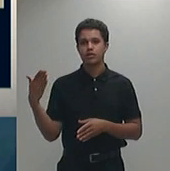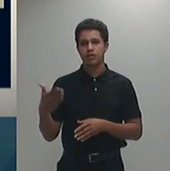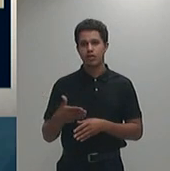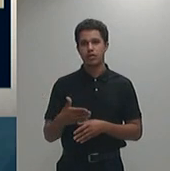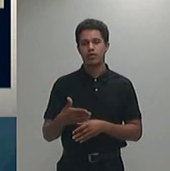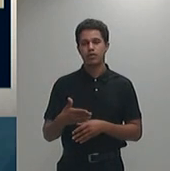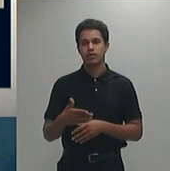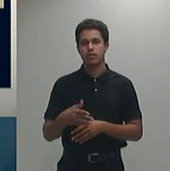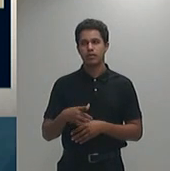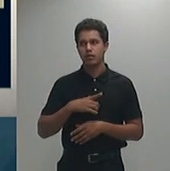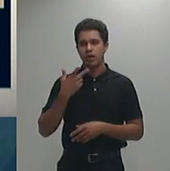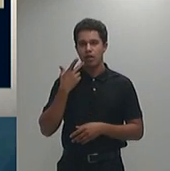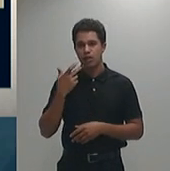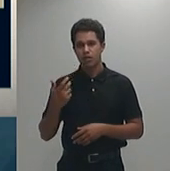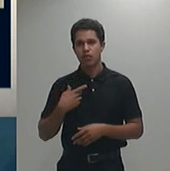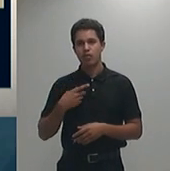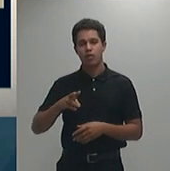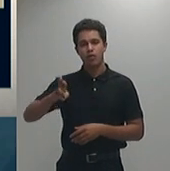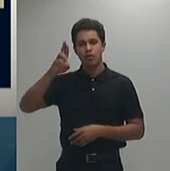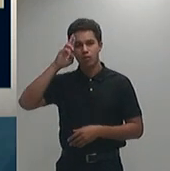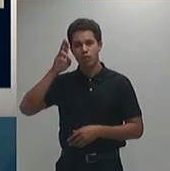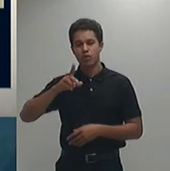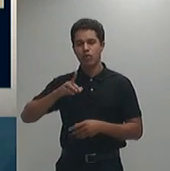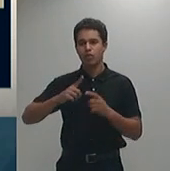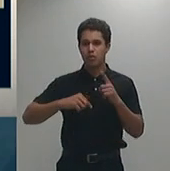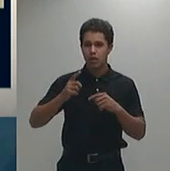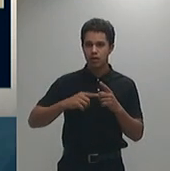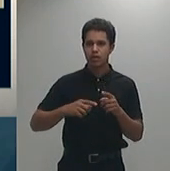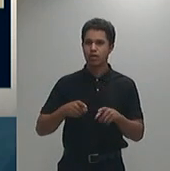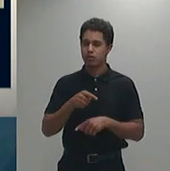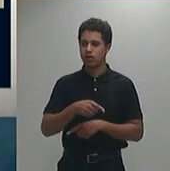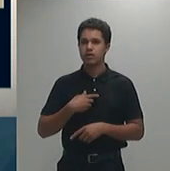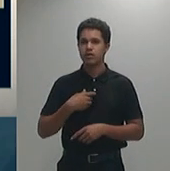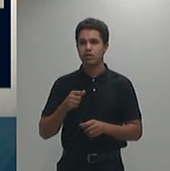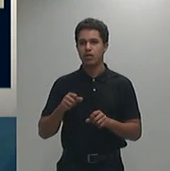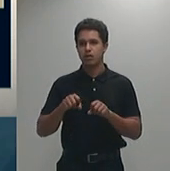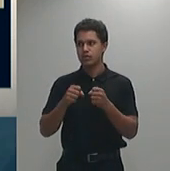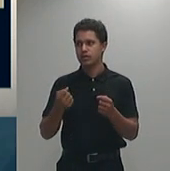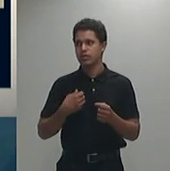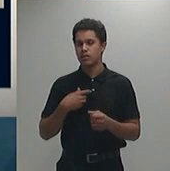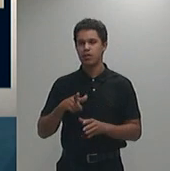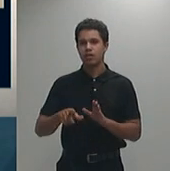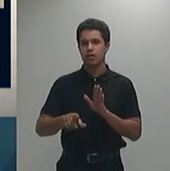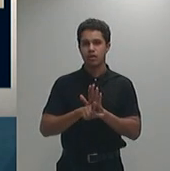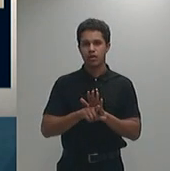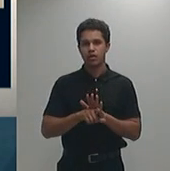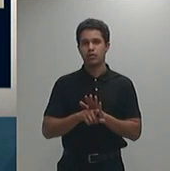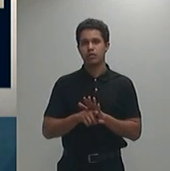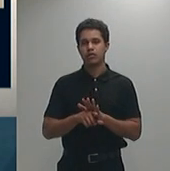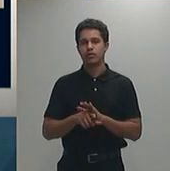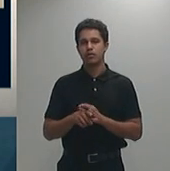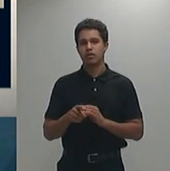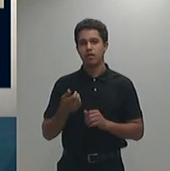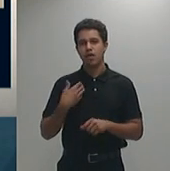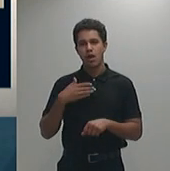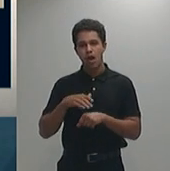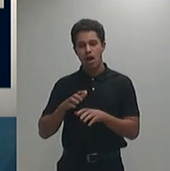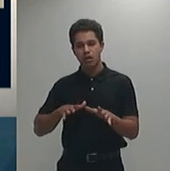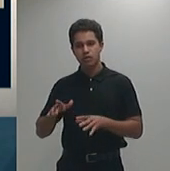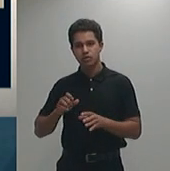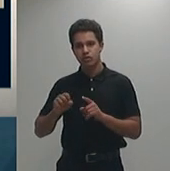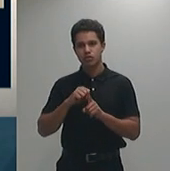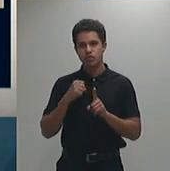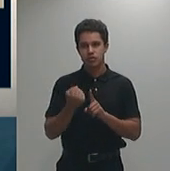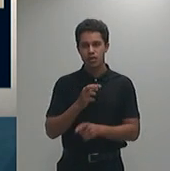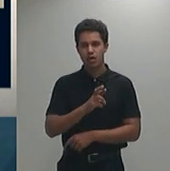mente a titular do direito material em questão Esse é o sistema dá-lhe efetivamente a chamada social ação social de responsabilidade civil